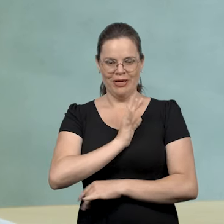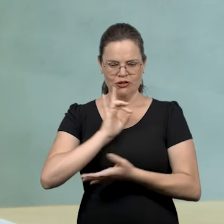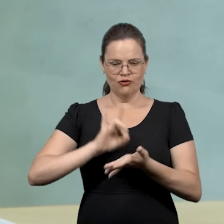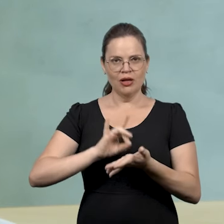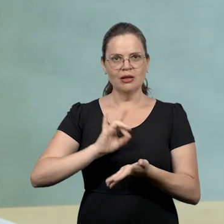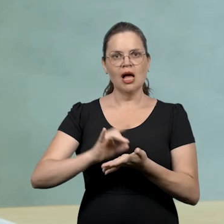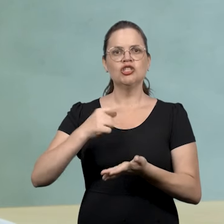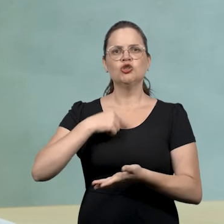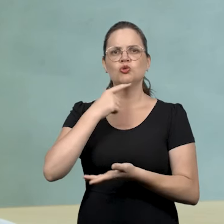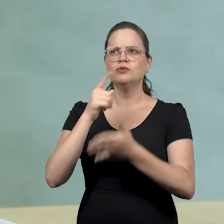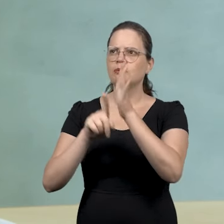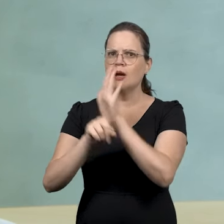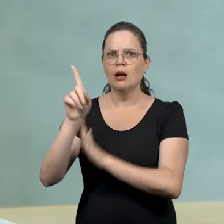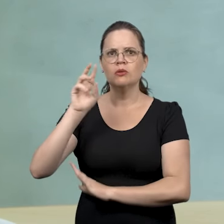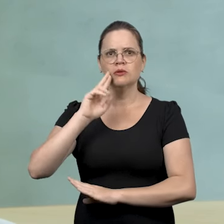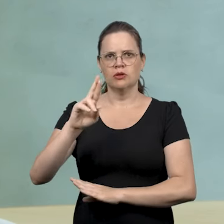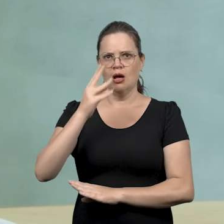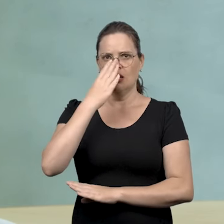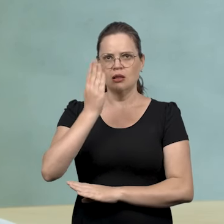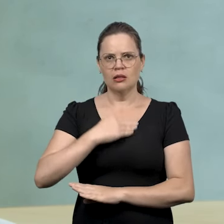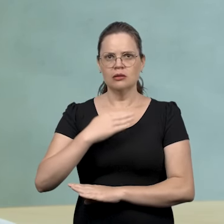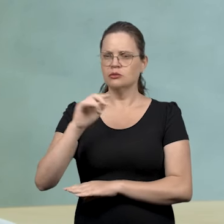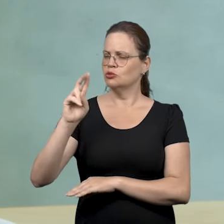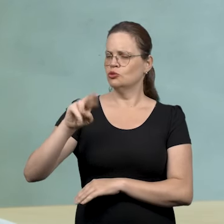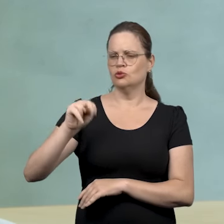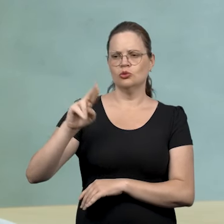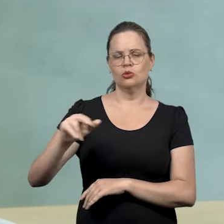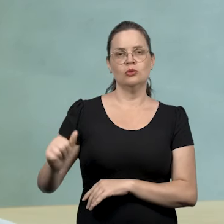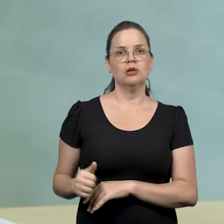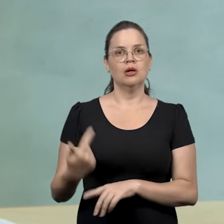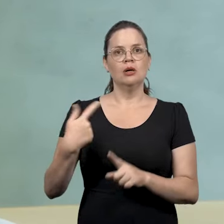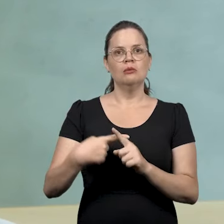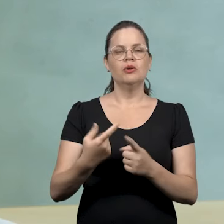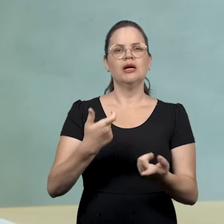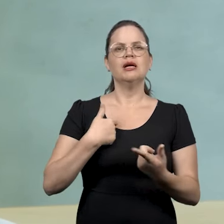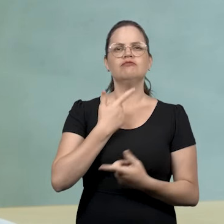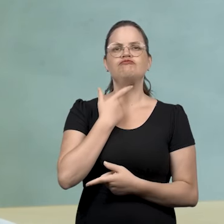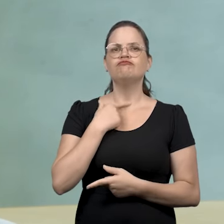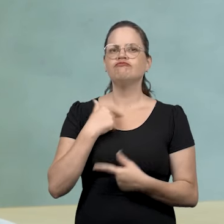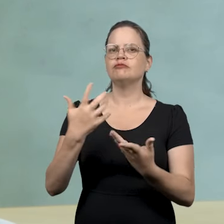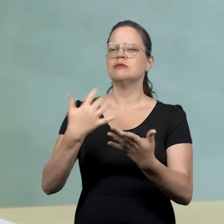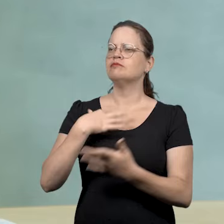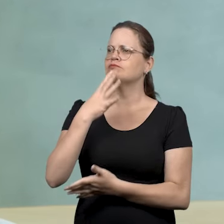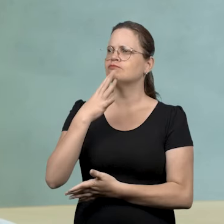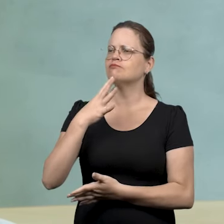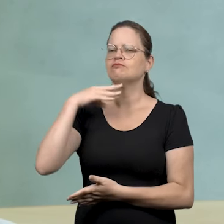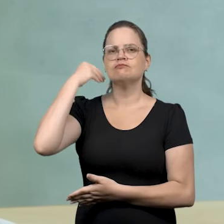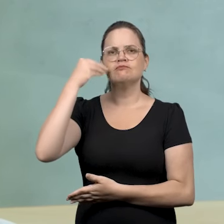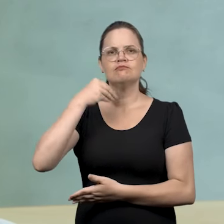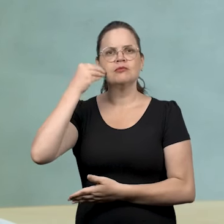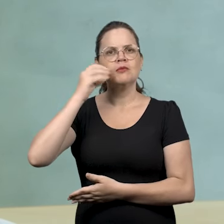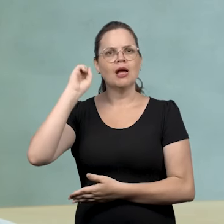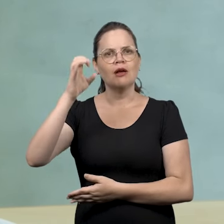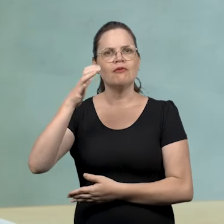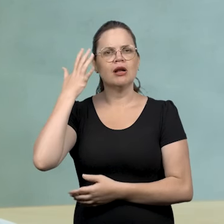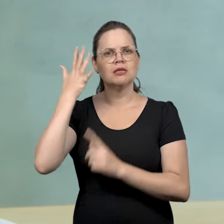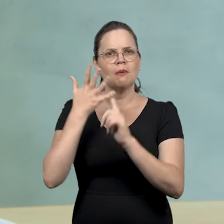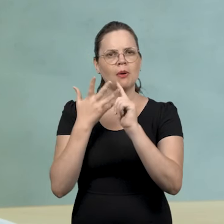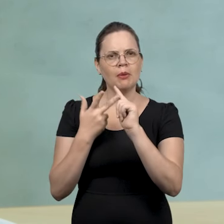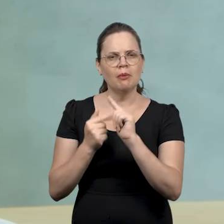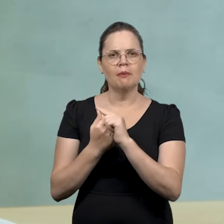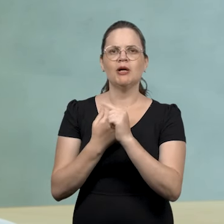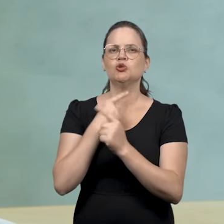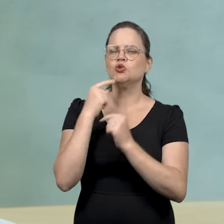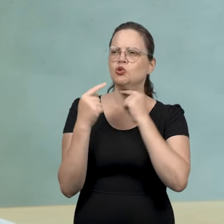ele é sincero, que ele busca, né? A dúvida que nasce do desejo de conhecer a revelação, de levar a revelação, né?